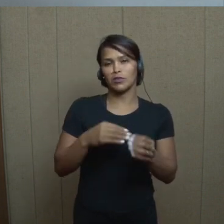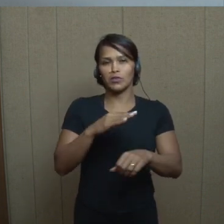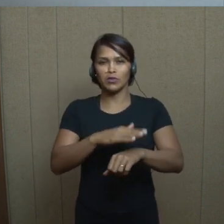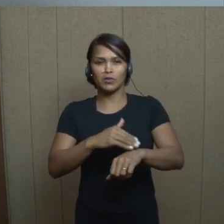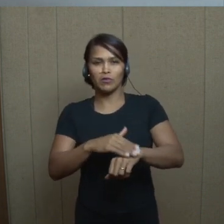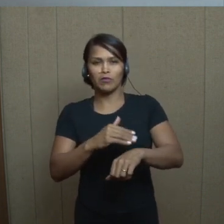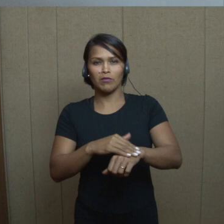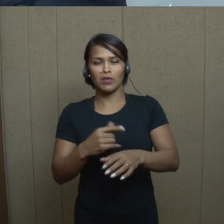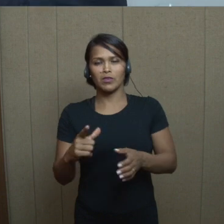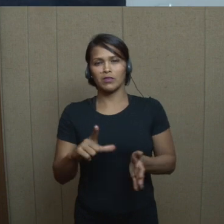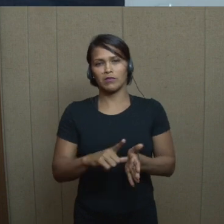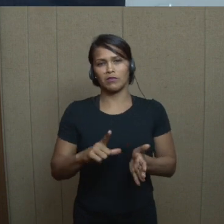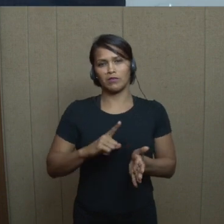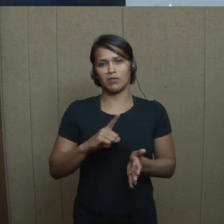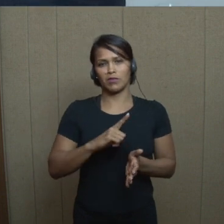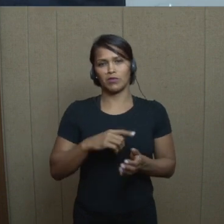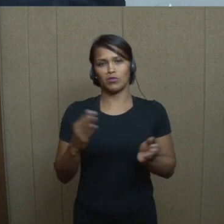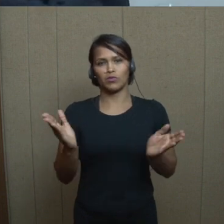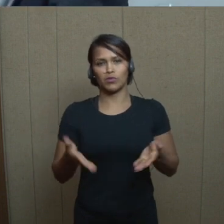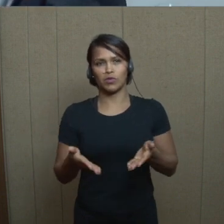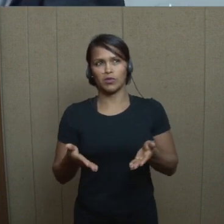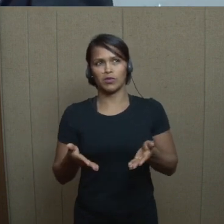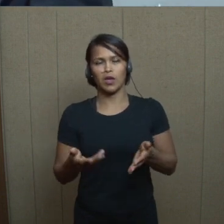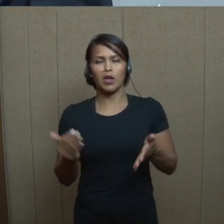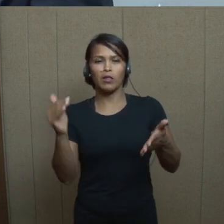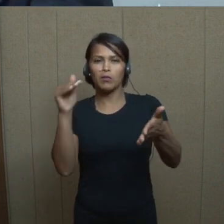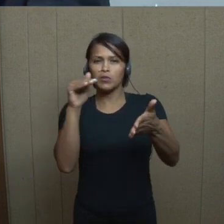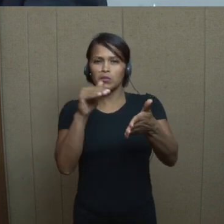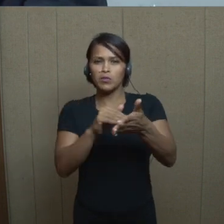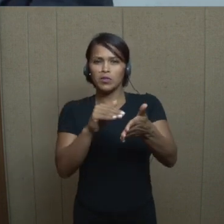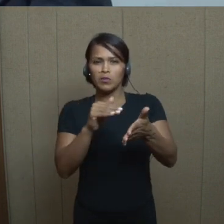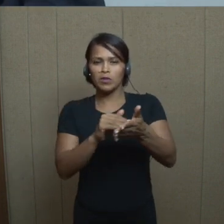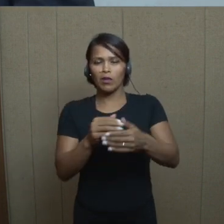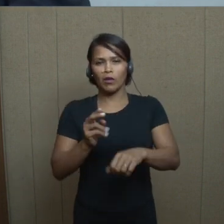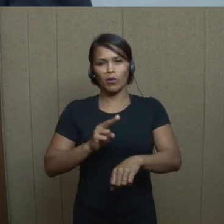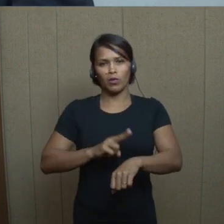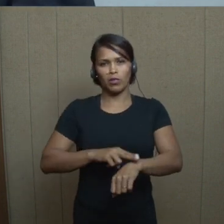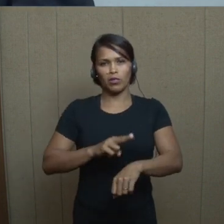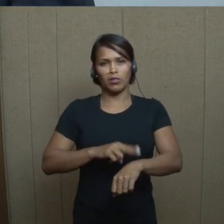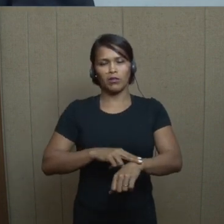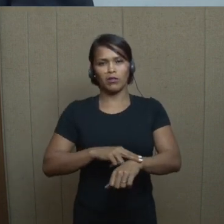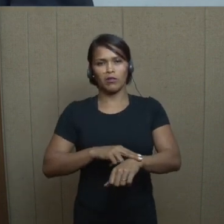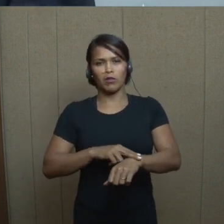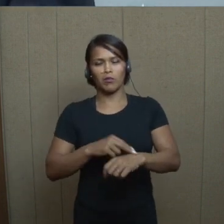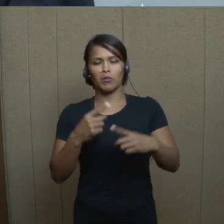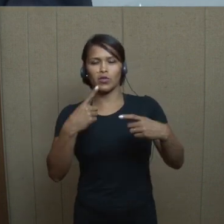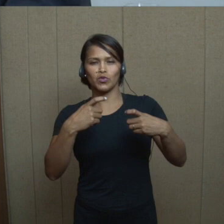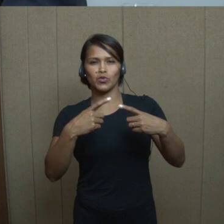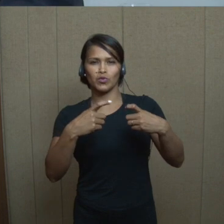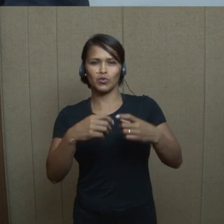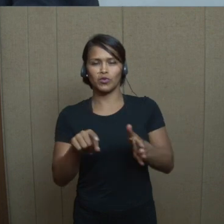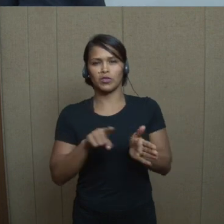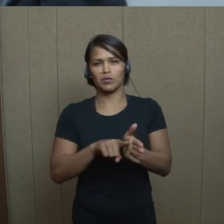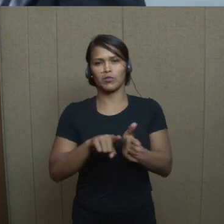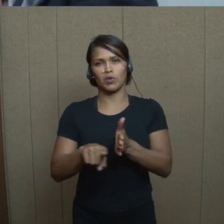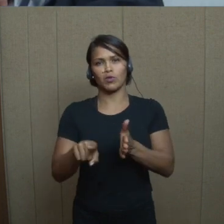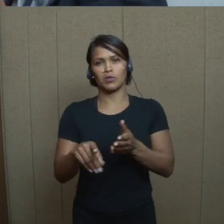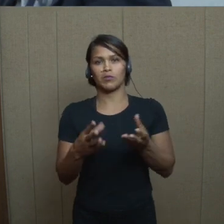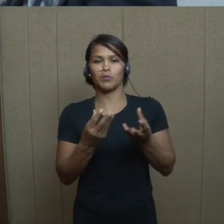nós não podemos nos limitar com relação a tempo para discutir essas questões, e nós temos muitas ainda a